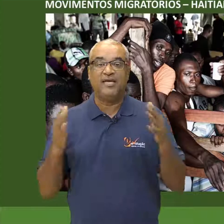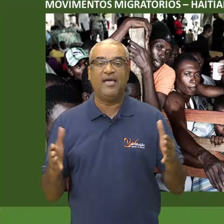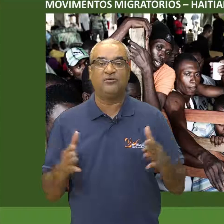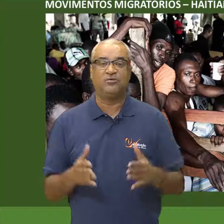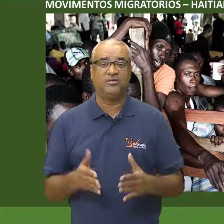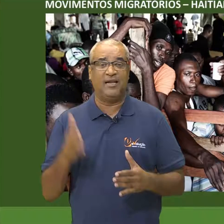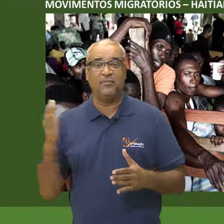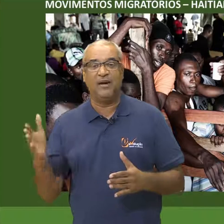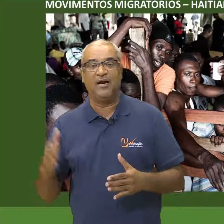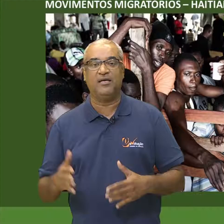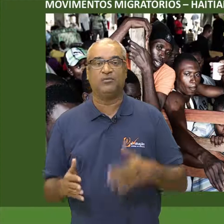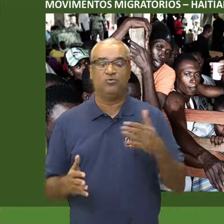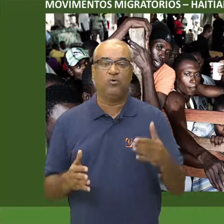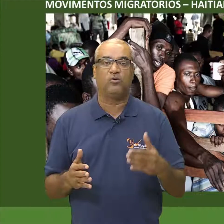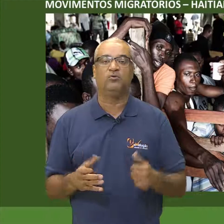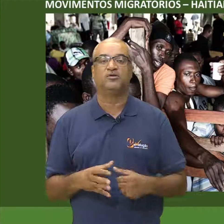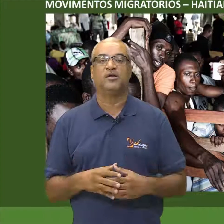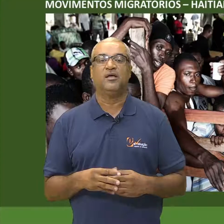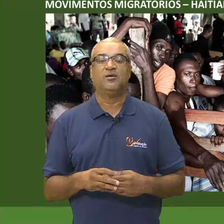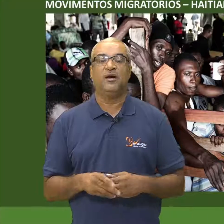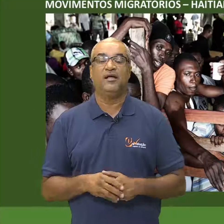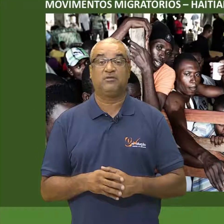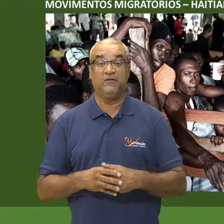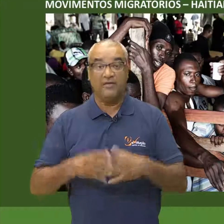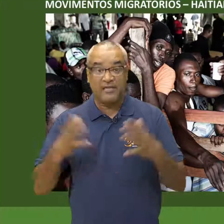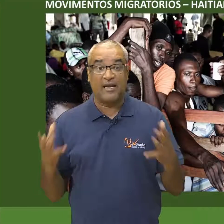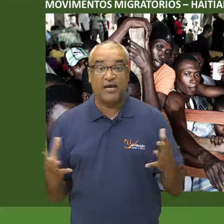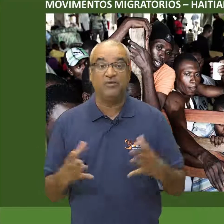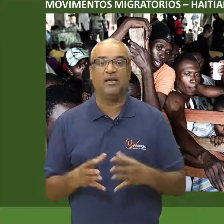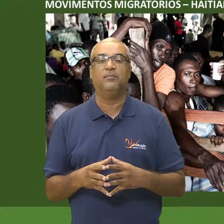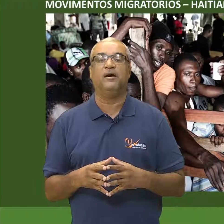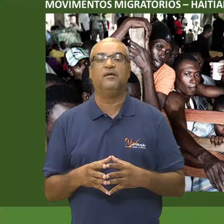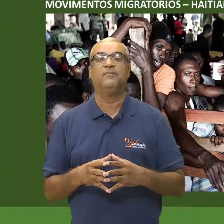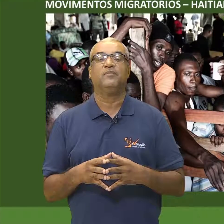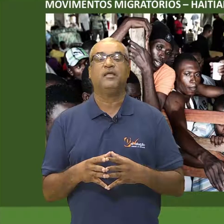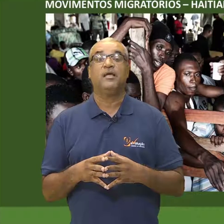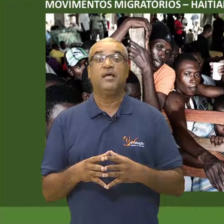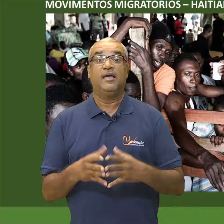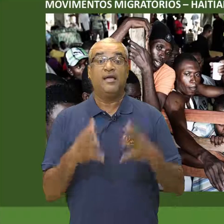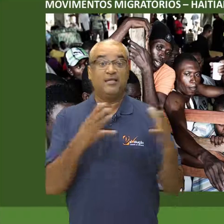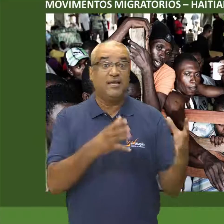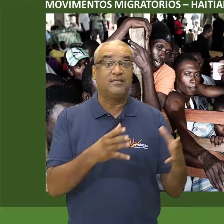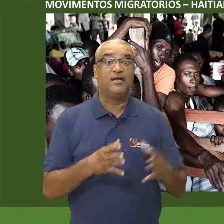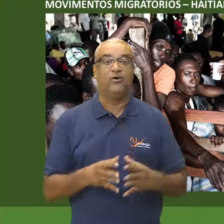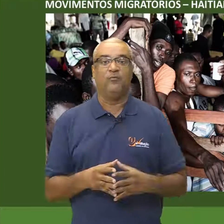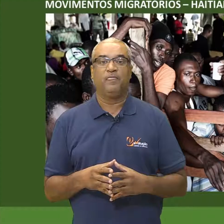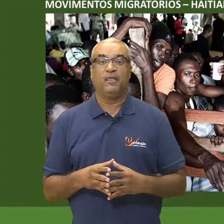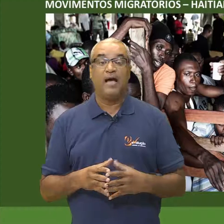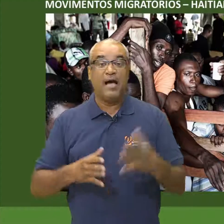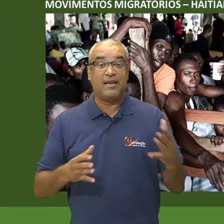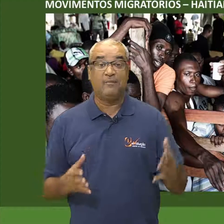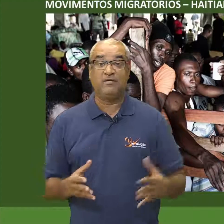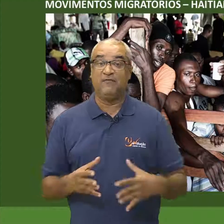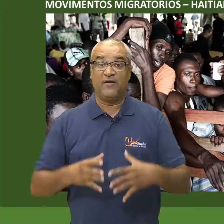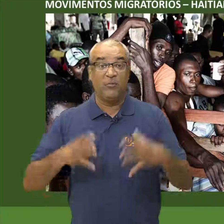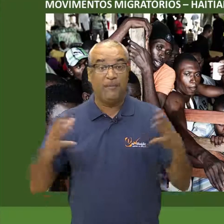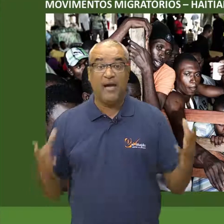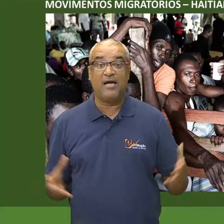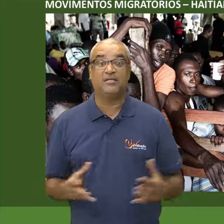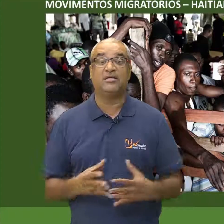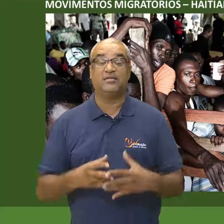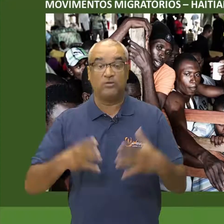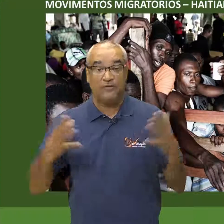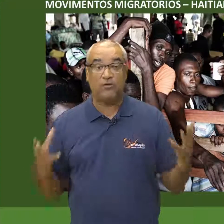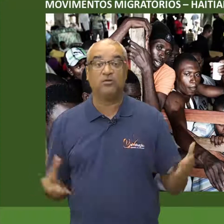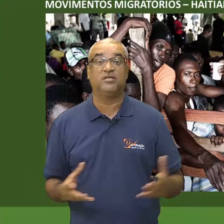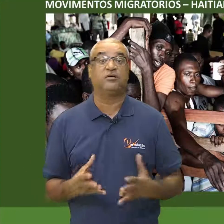de guetos na Alemanha, turcos, correto? Que entrarão na Alemanha. E até então, árabes que farão